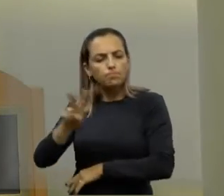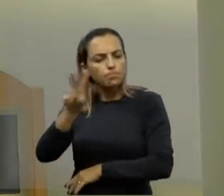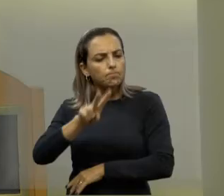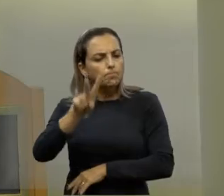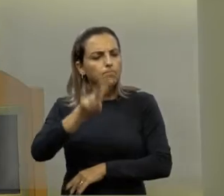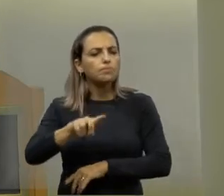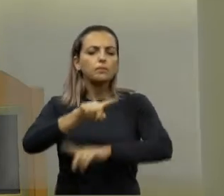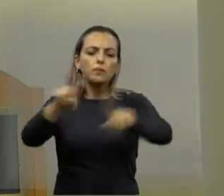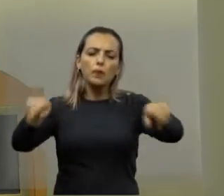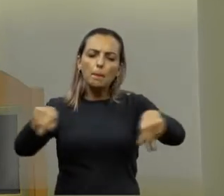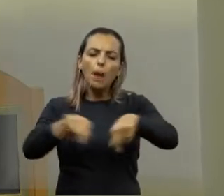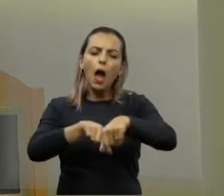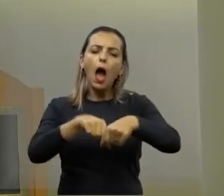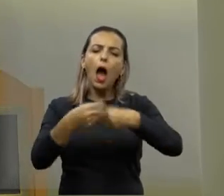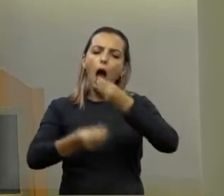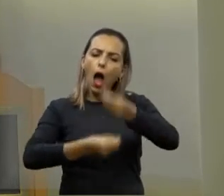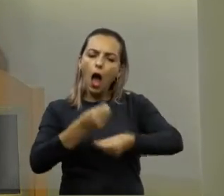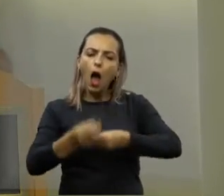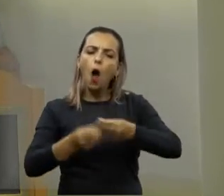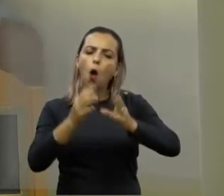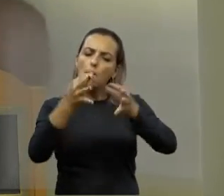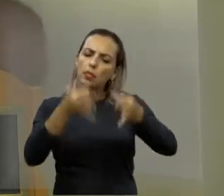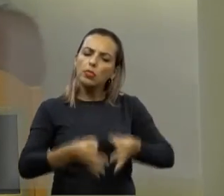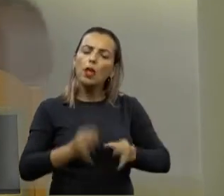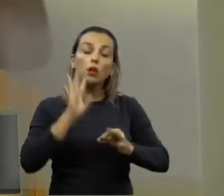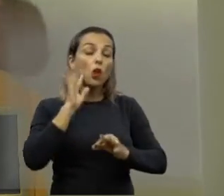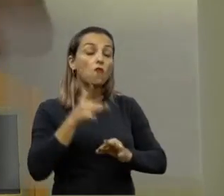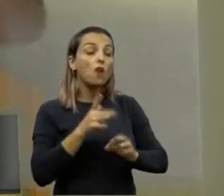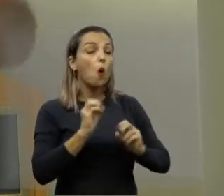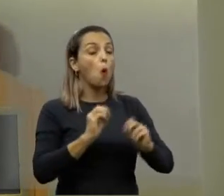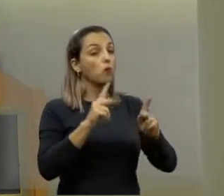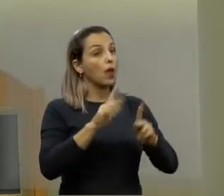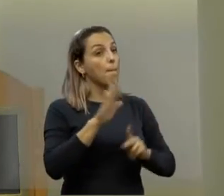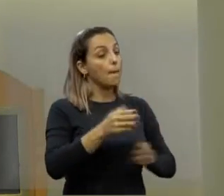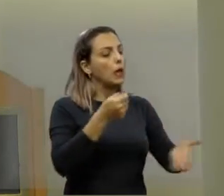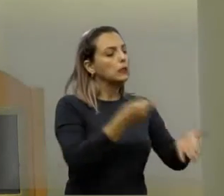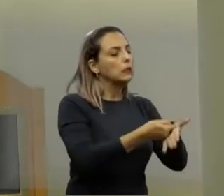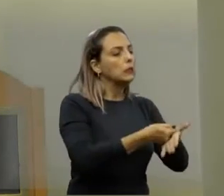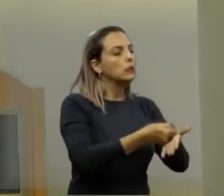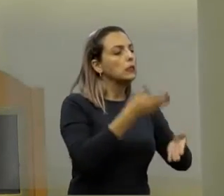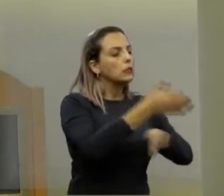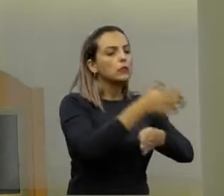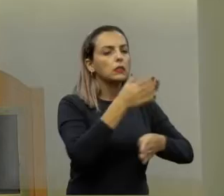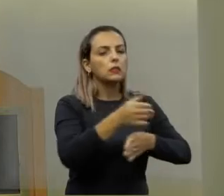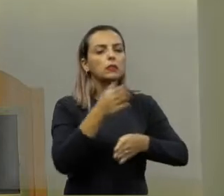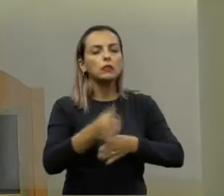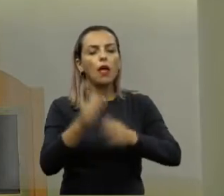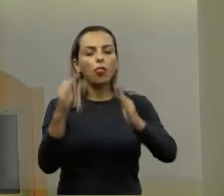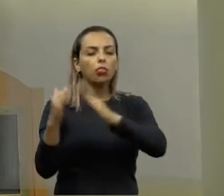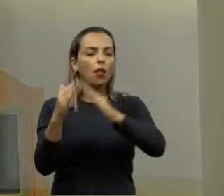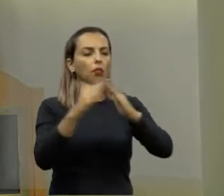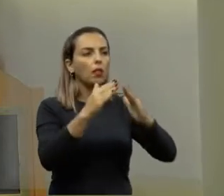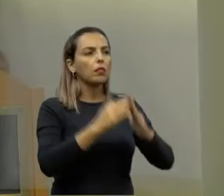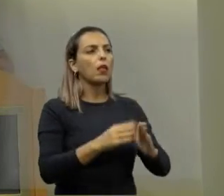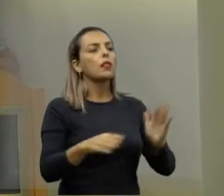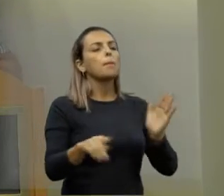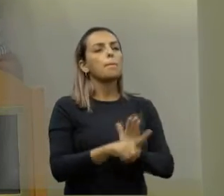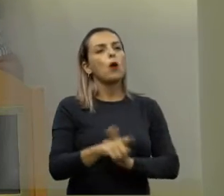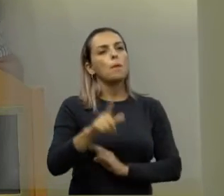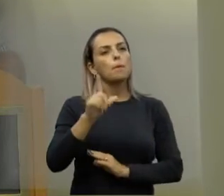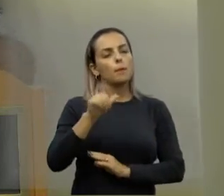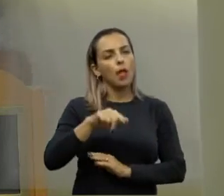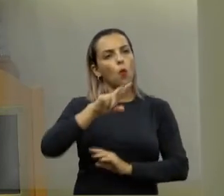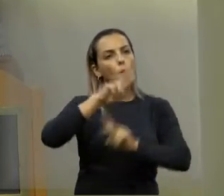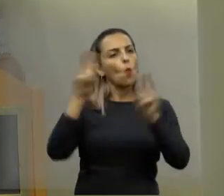lá o meu quintal e tava tudo certinho Resolveu a situação só que importante a gente também um dos focos de dengue essa questão levantada